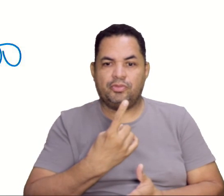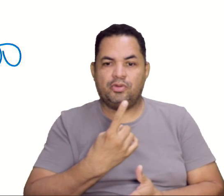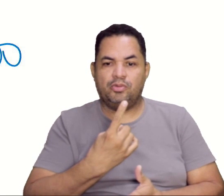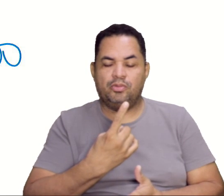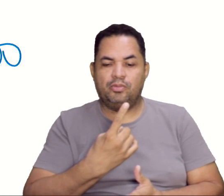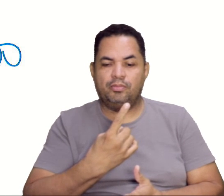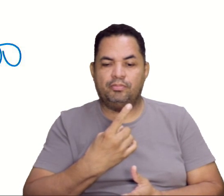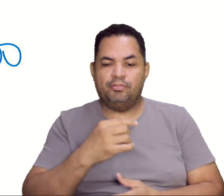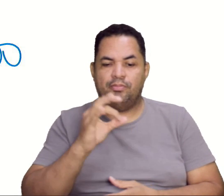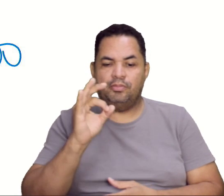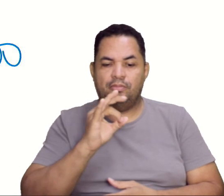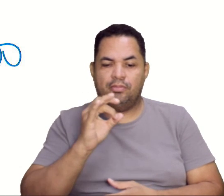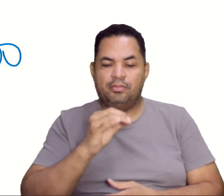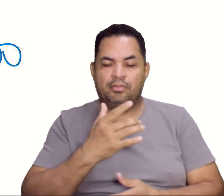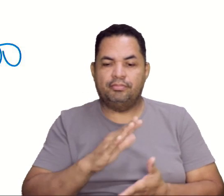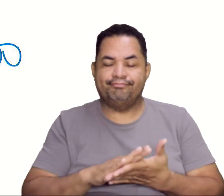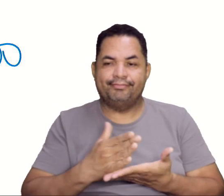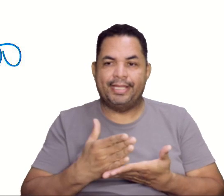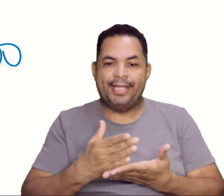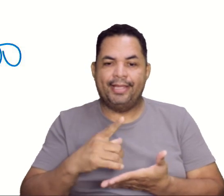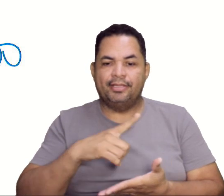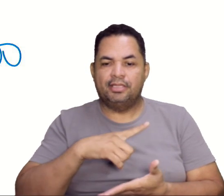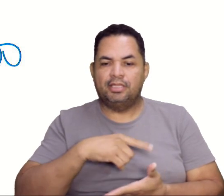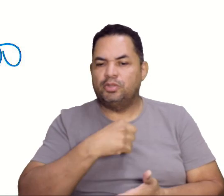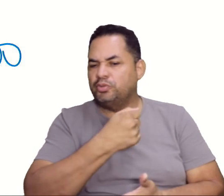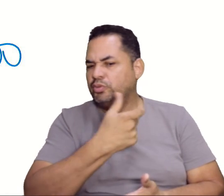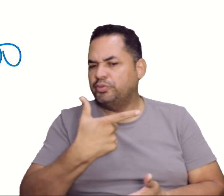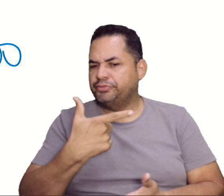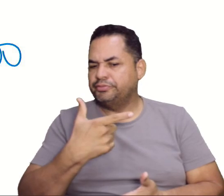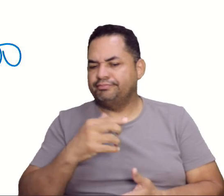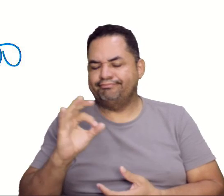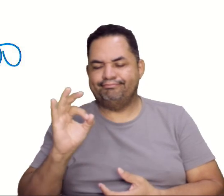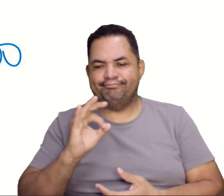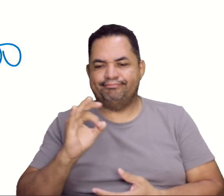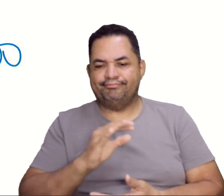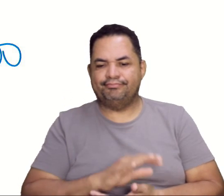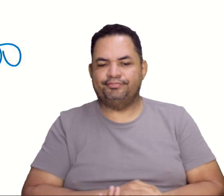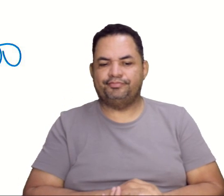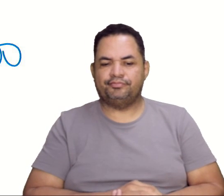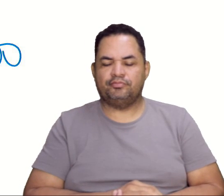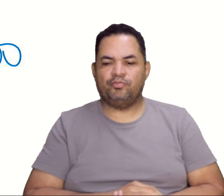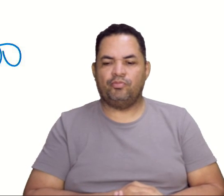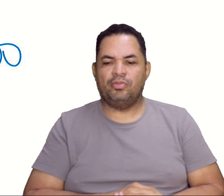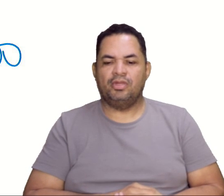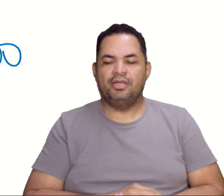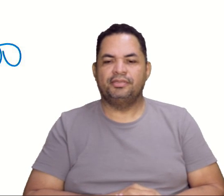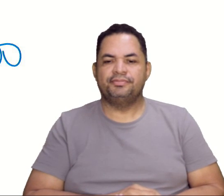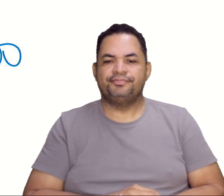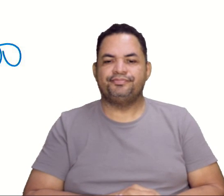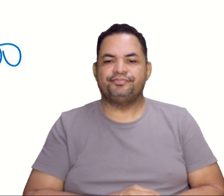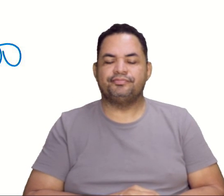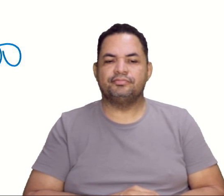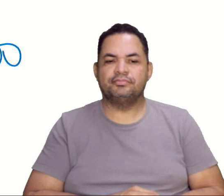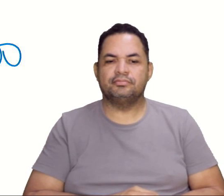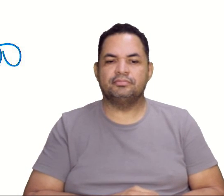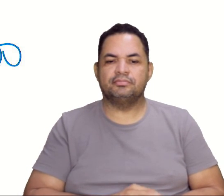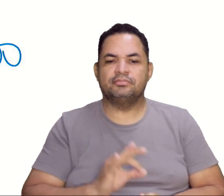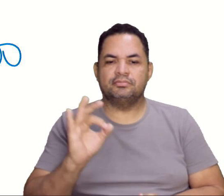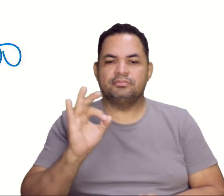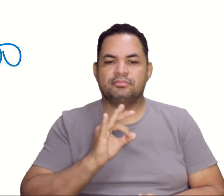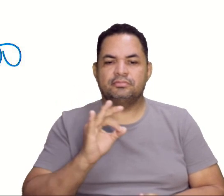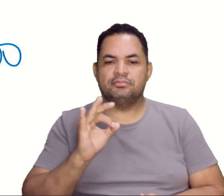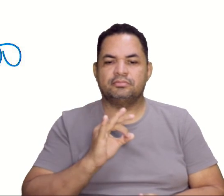ao mês não significa que em 12 meses vai der 12% queha aqui aqui deu 13 né E foi aproximado É verdade é o que ele chama de